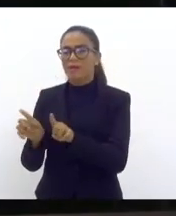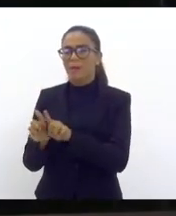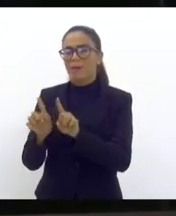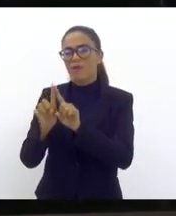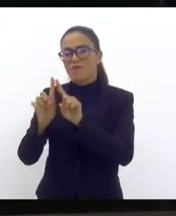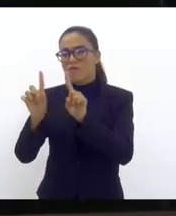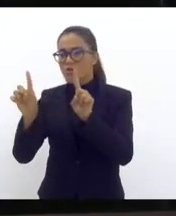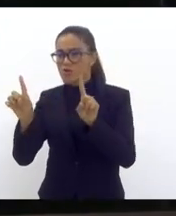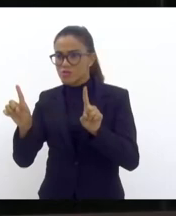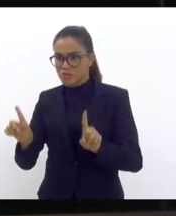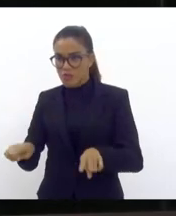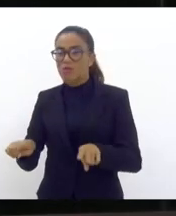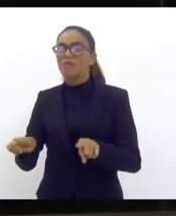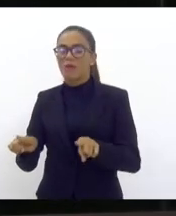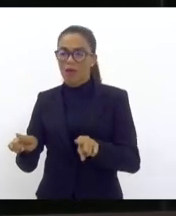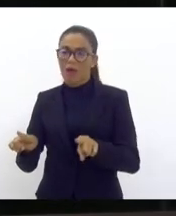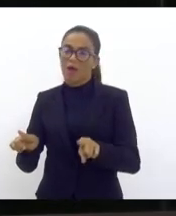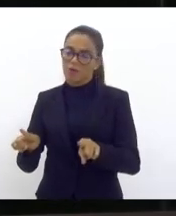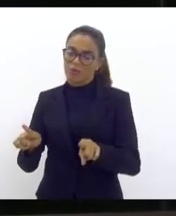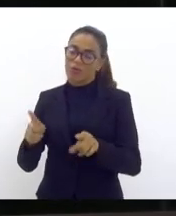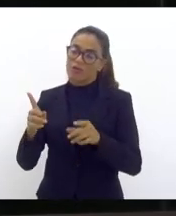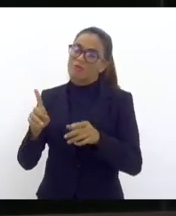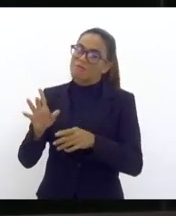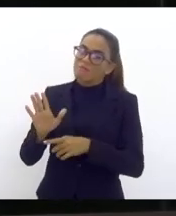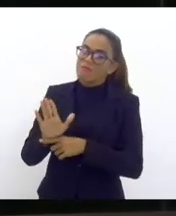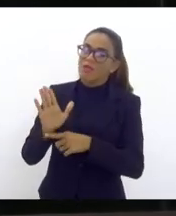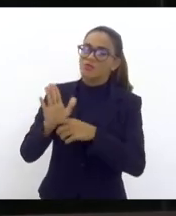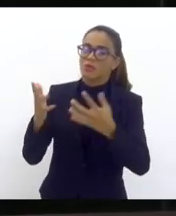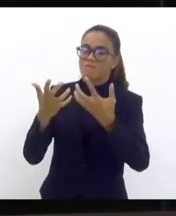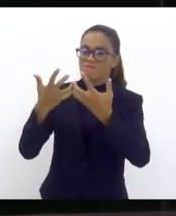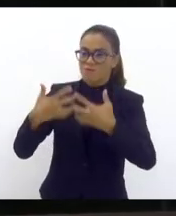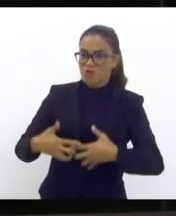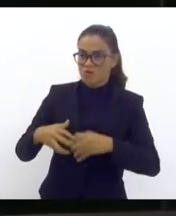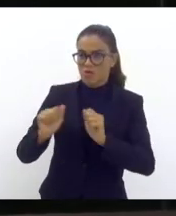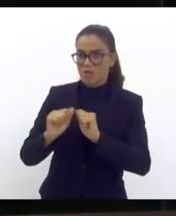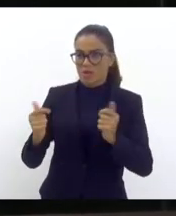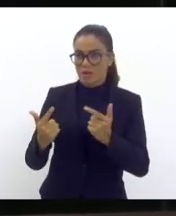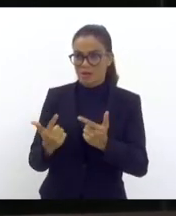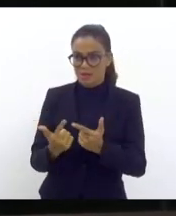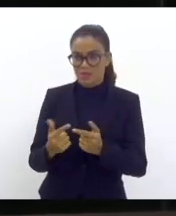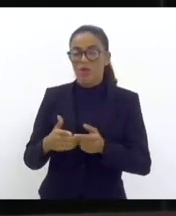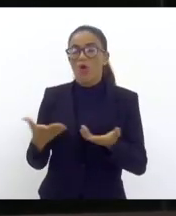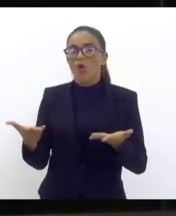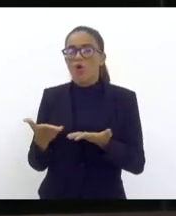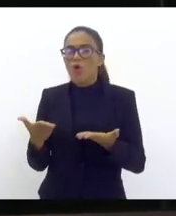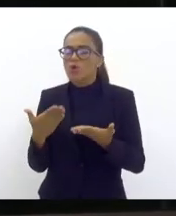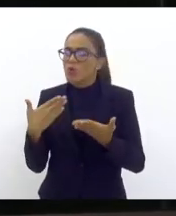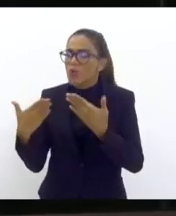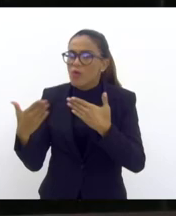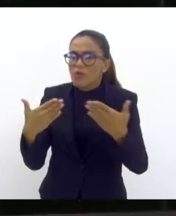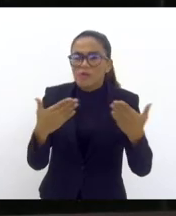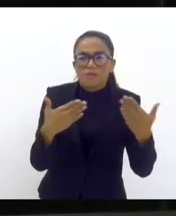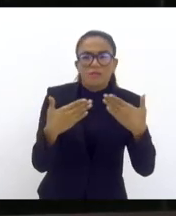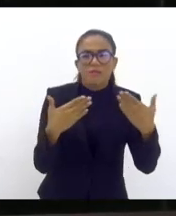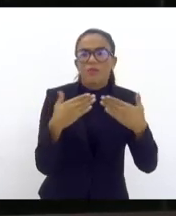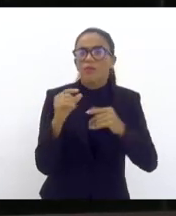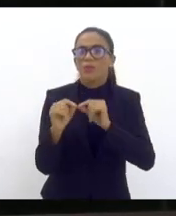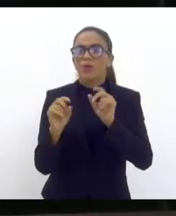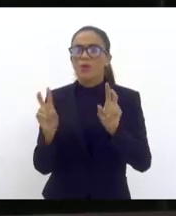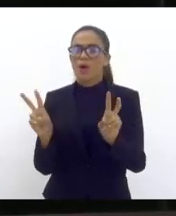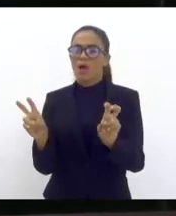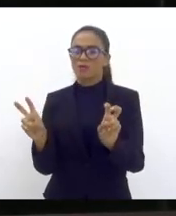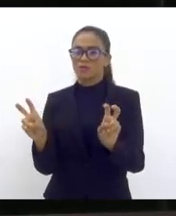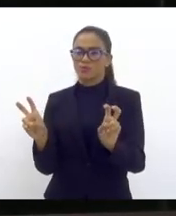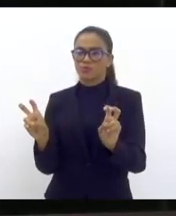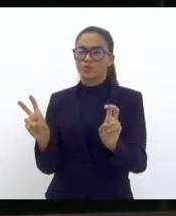que de fato fazem com que essa casa funcione o assunto que eu quero trazer aqui à tona hoje Presidente é o